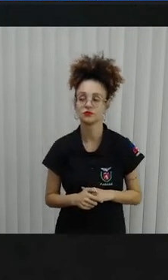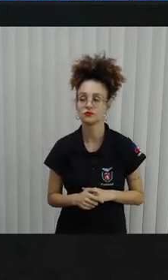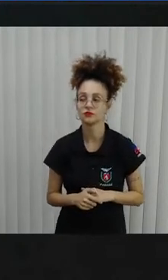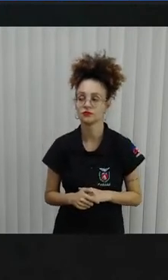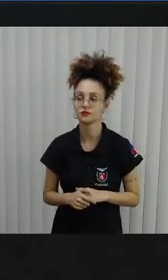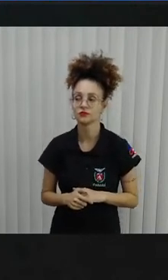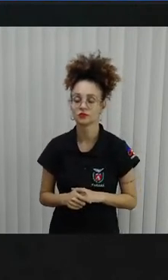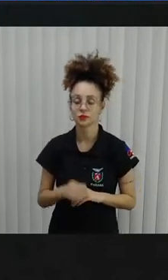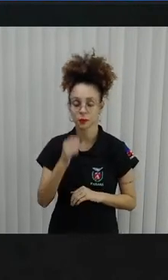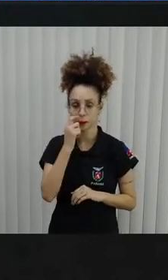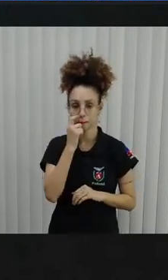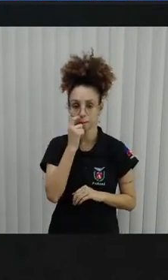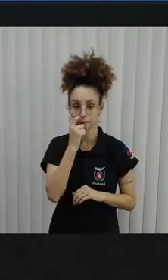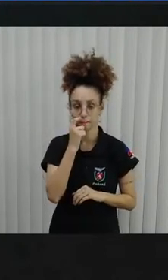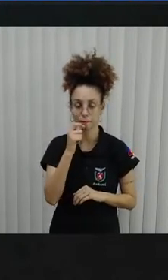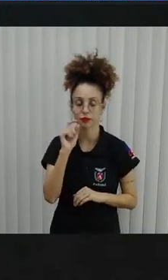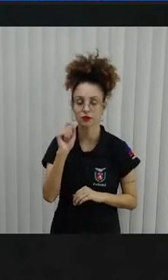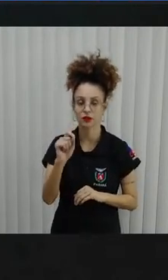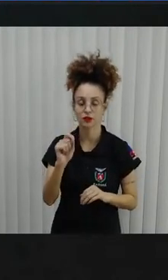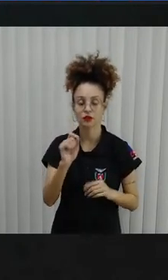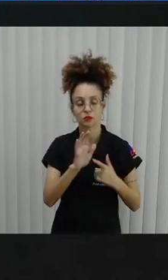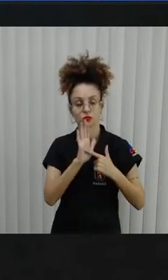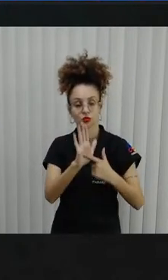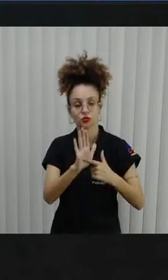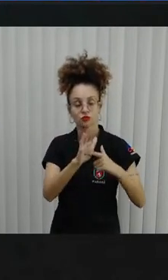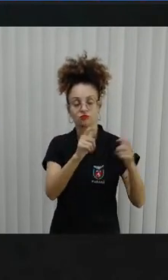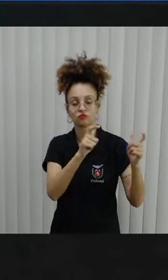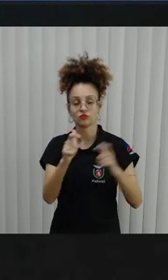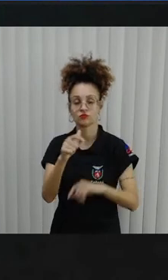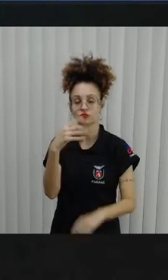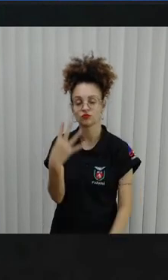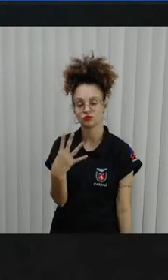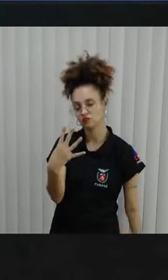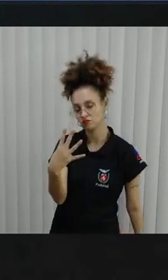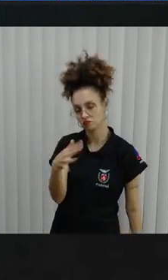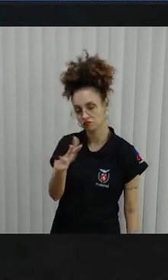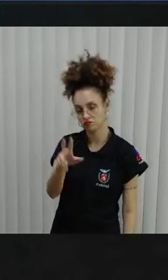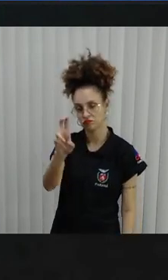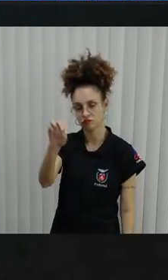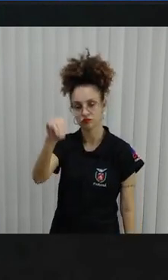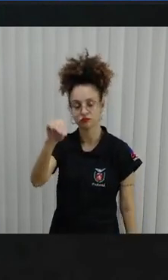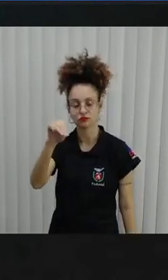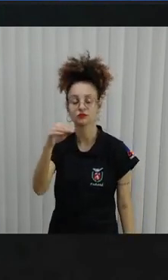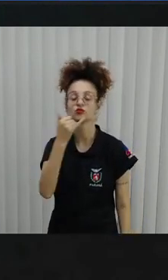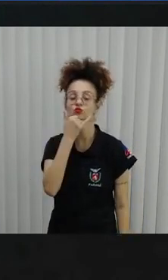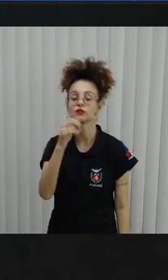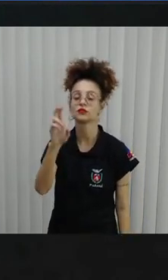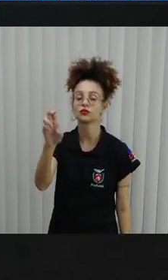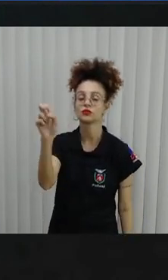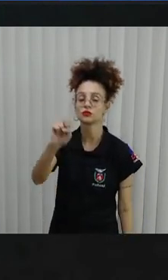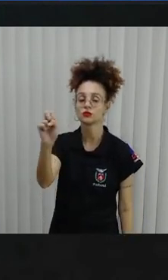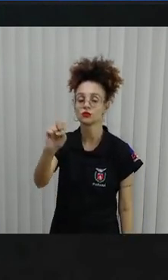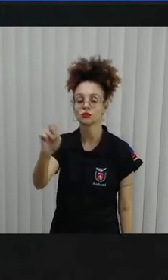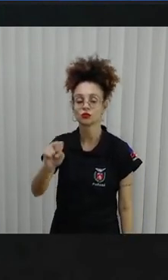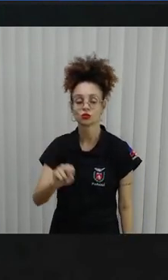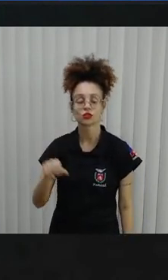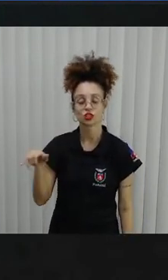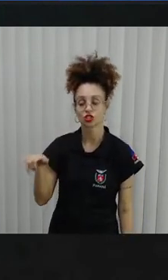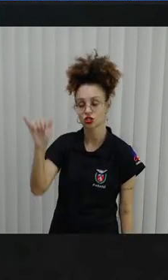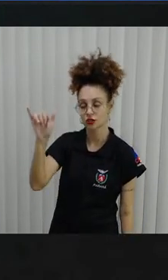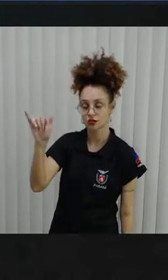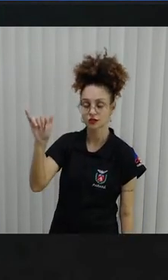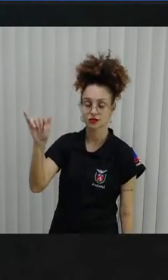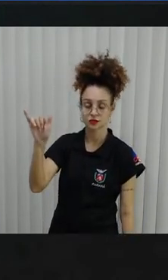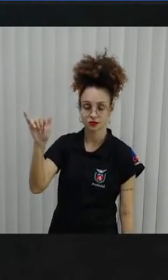por, vou colocar 4, 5 segundos, a posição X até o outro lado menos,